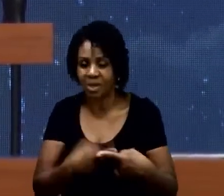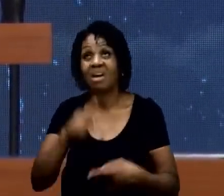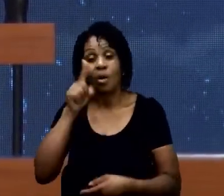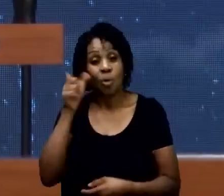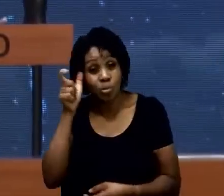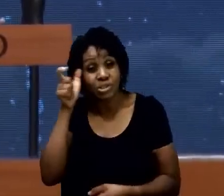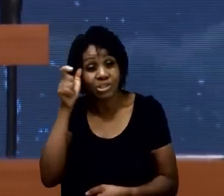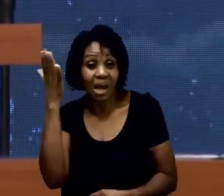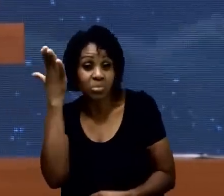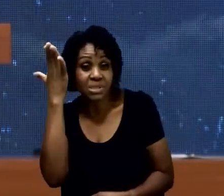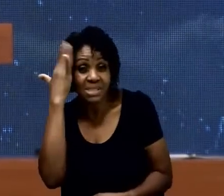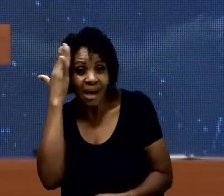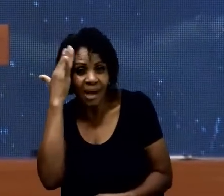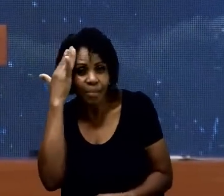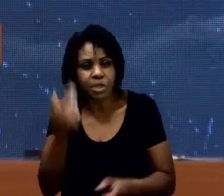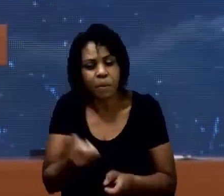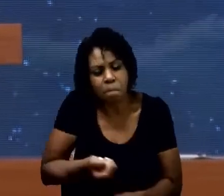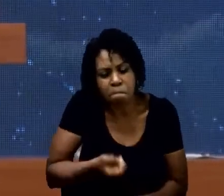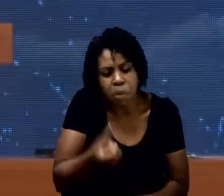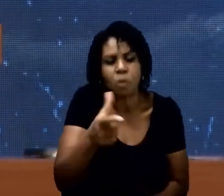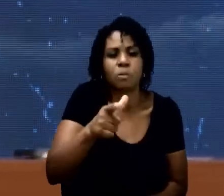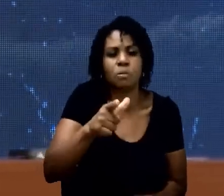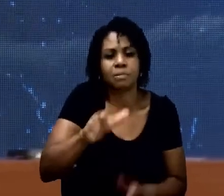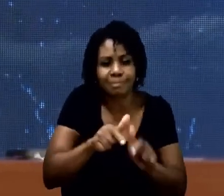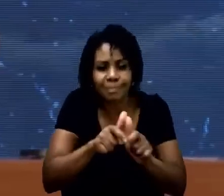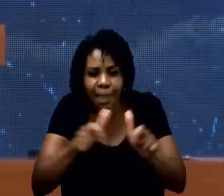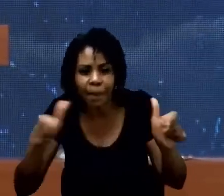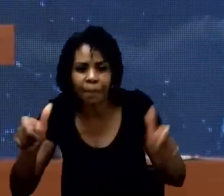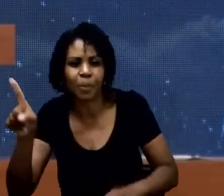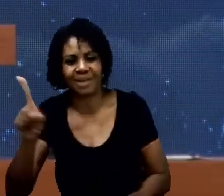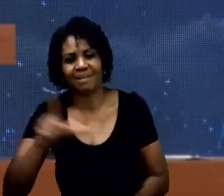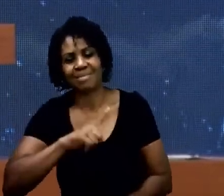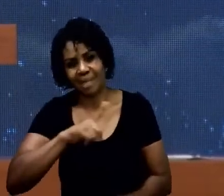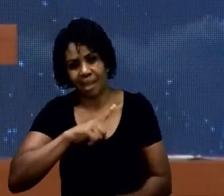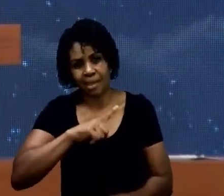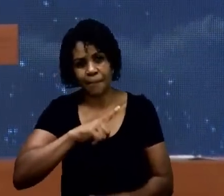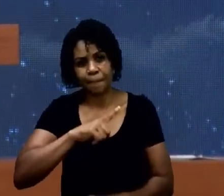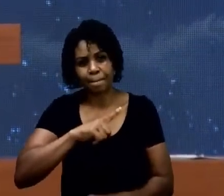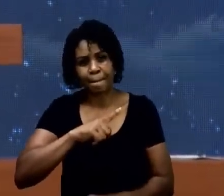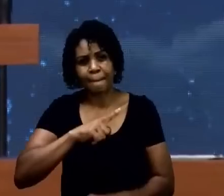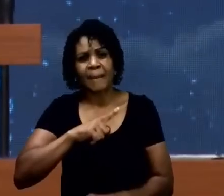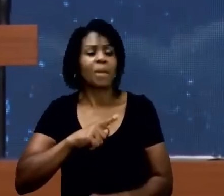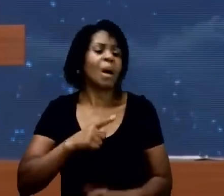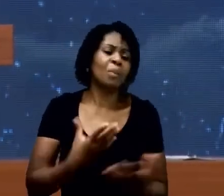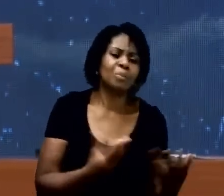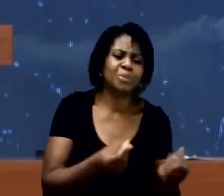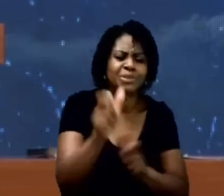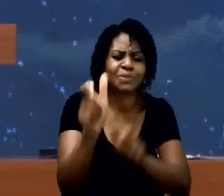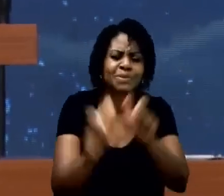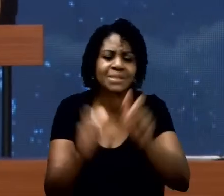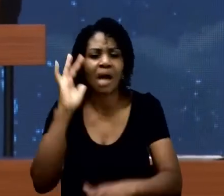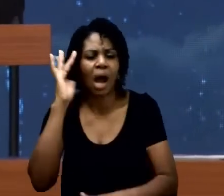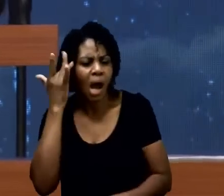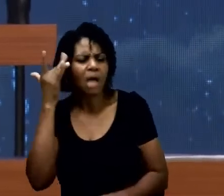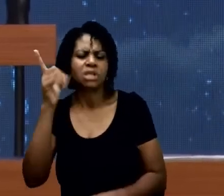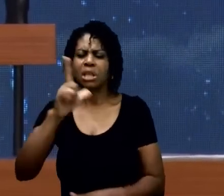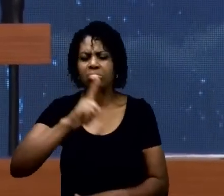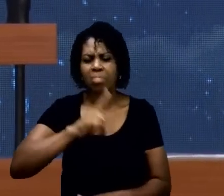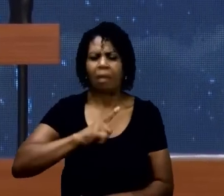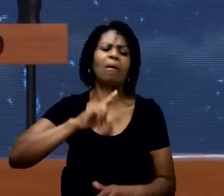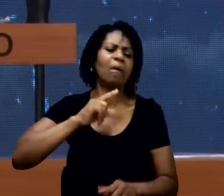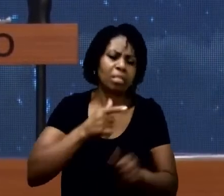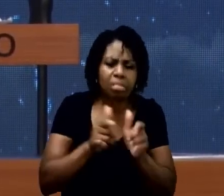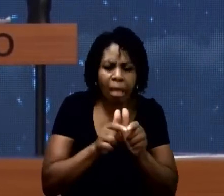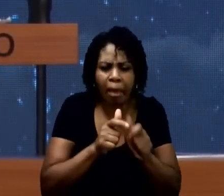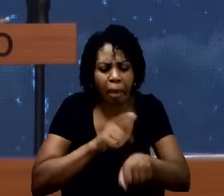tempo lhe resta. Só a igreja que acha que vai ficar aqui. Que vai restaurar todas as coisas. Que tem um tanto tempo assim.